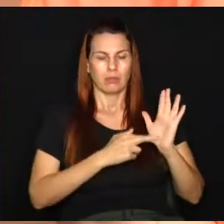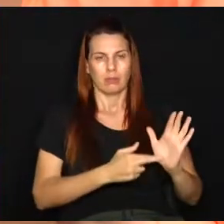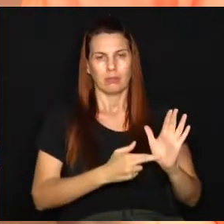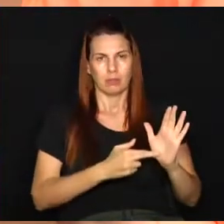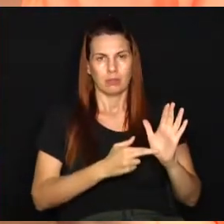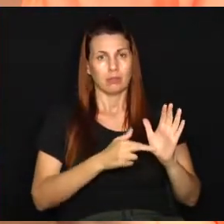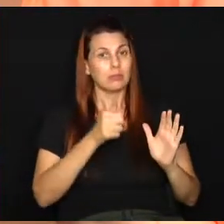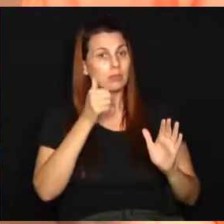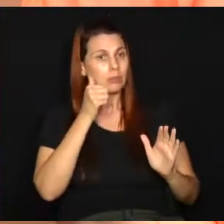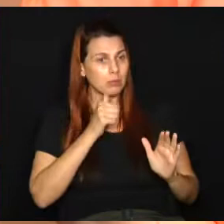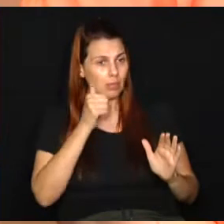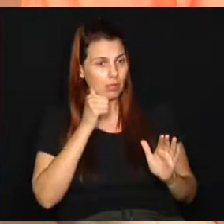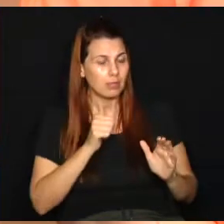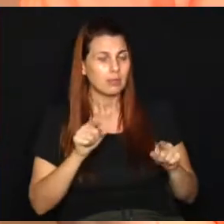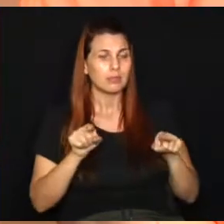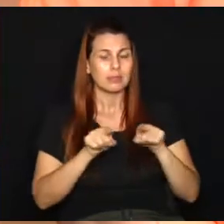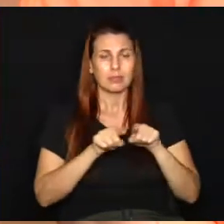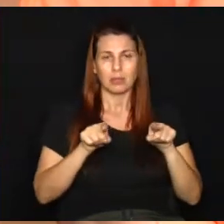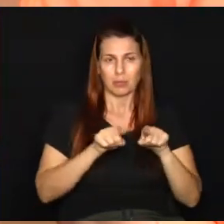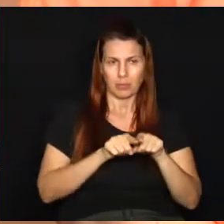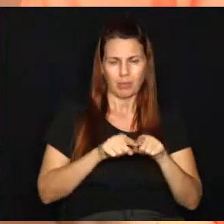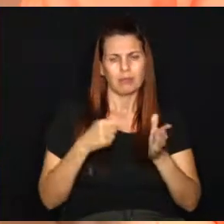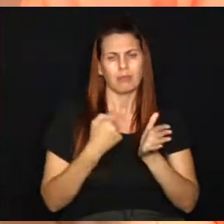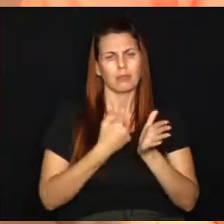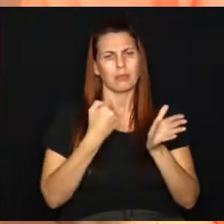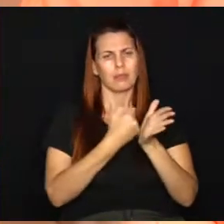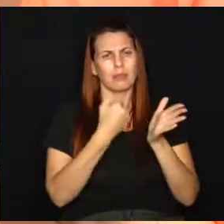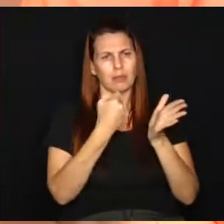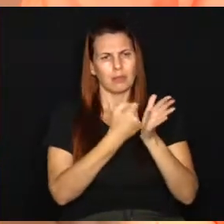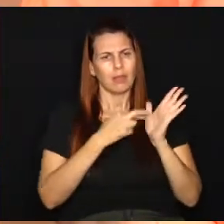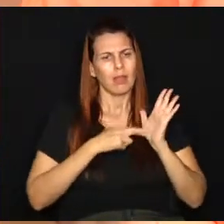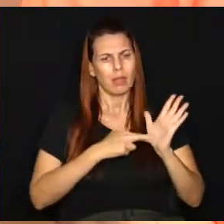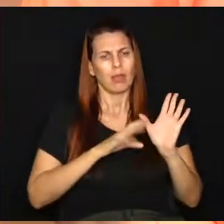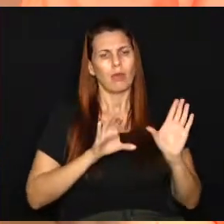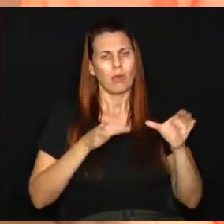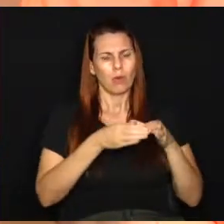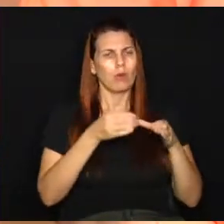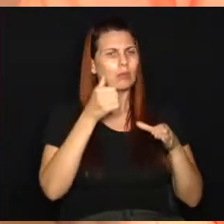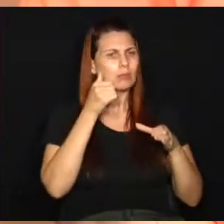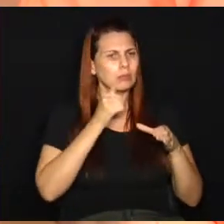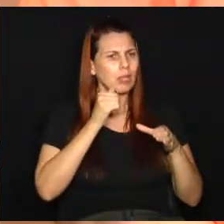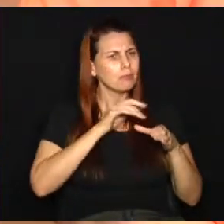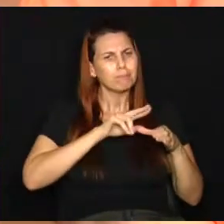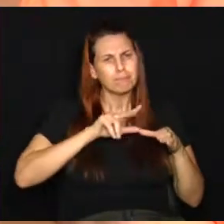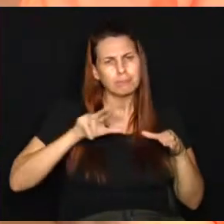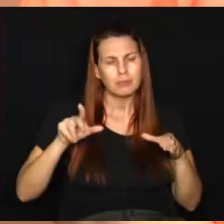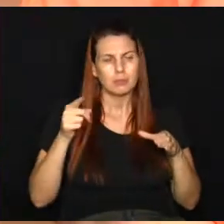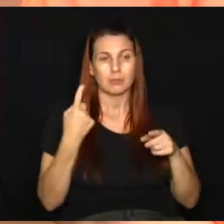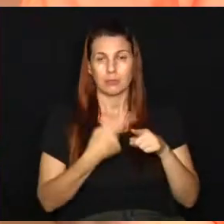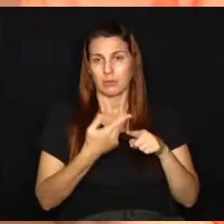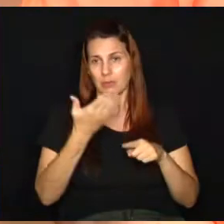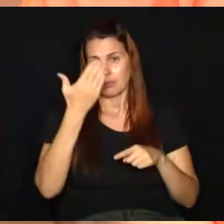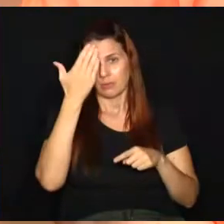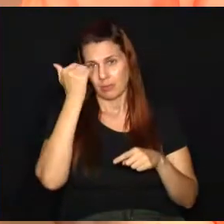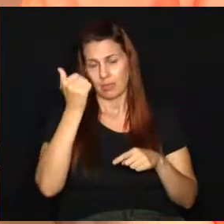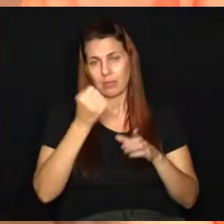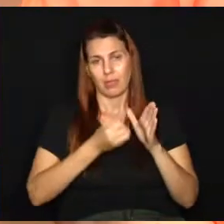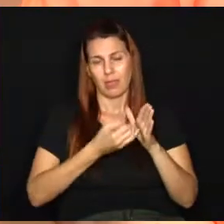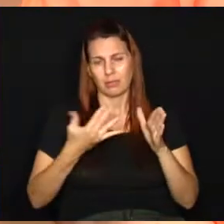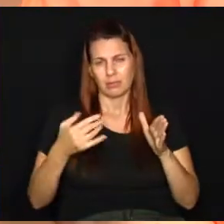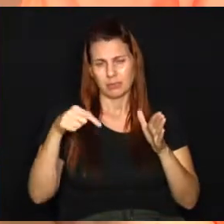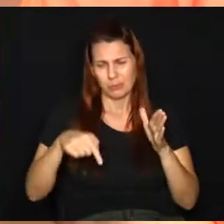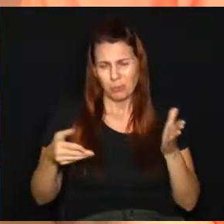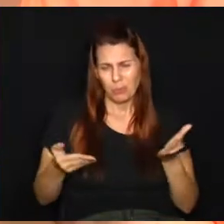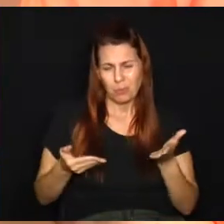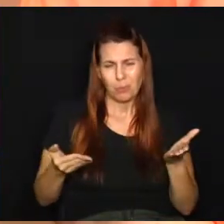das mulheres, mas é importante o programa que as mulheres defendam que representa as mulheres, porque a gente sabe também que muitas vezes a gente tem na